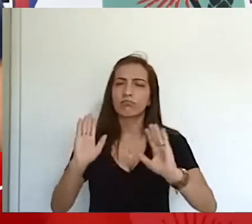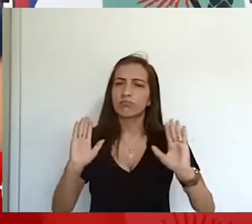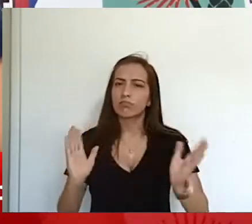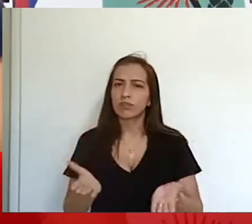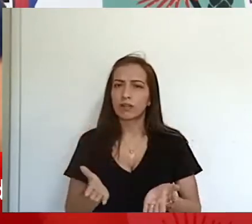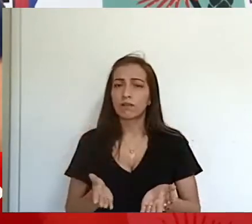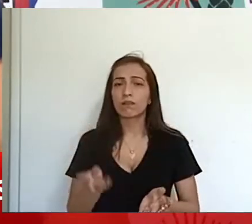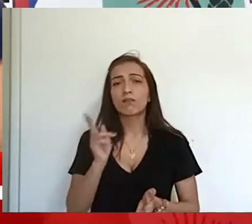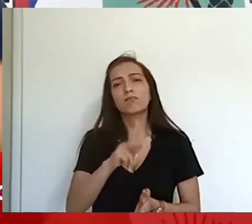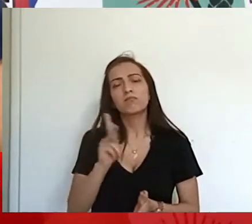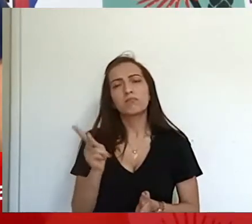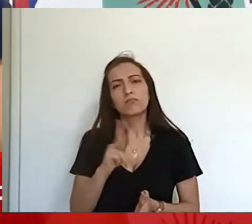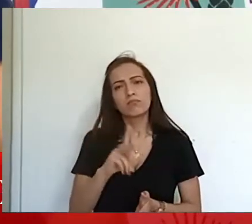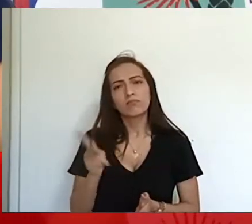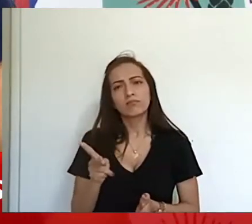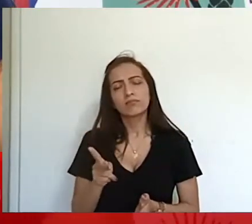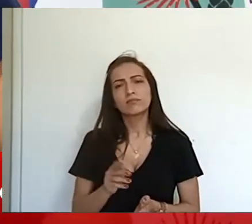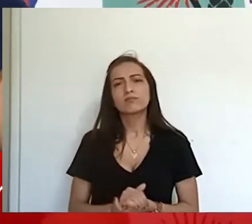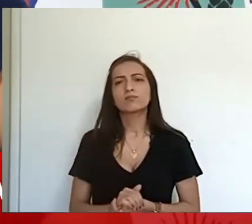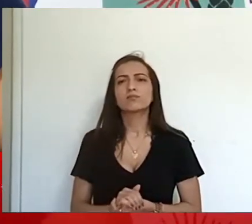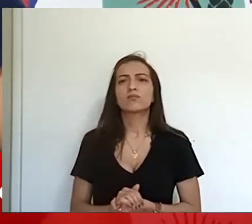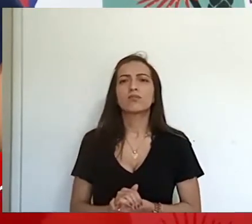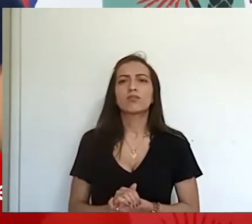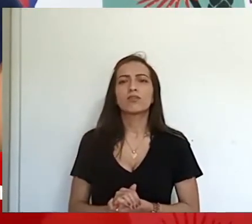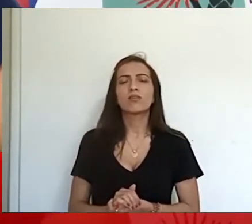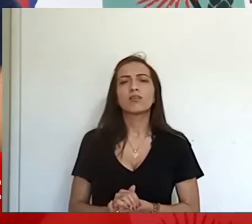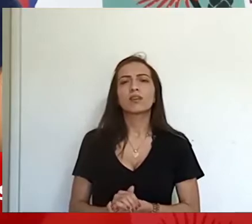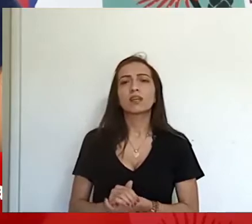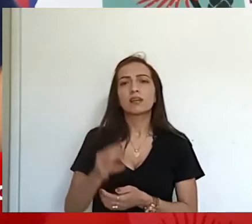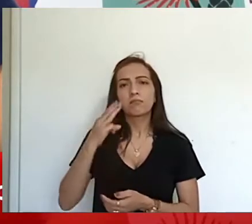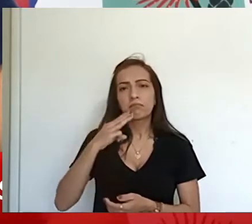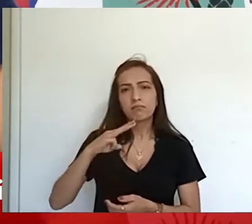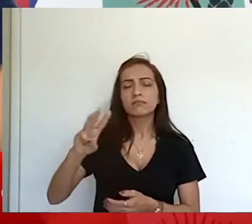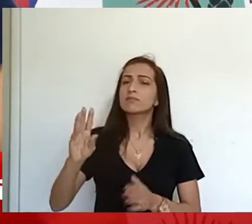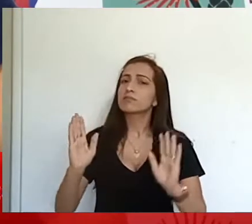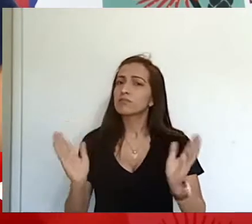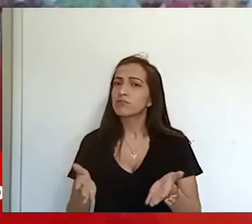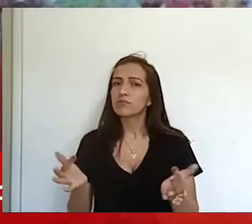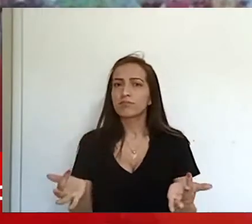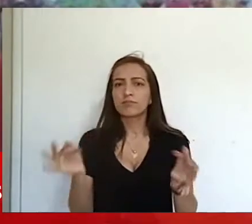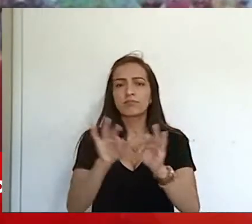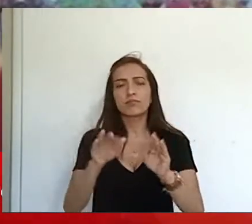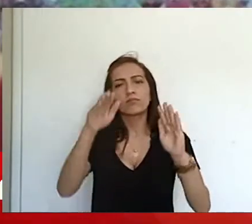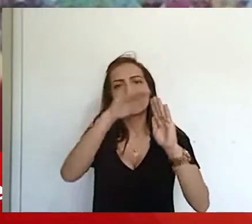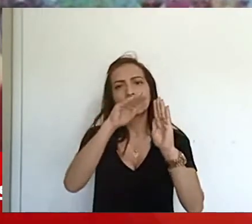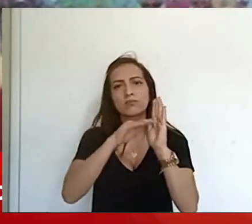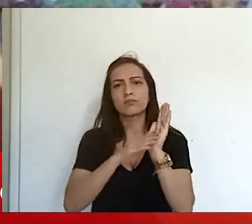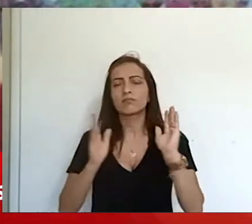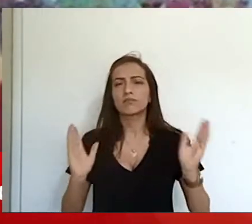professora Ossanete, por gentileza, deixe as suas considerações finais do nosso programa de hoje.